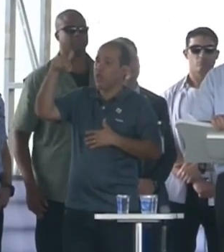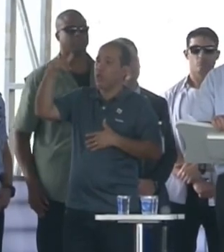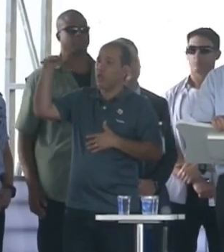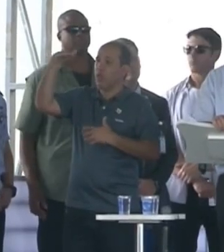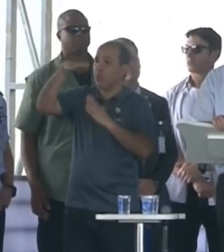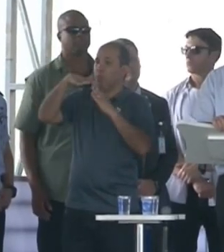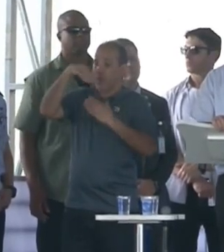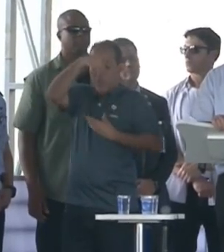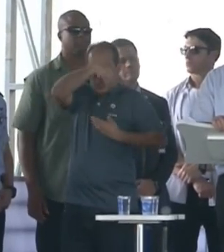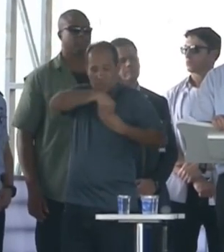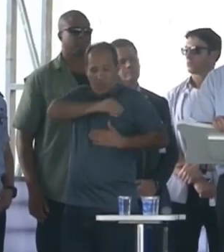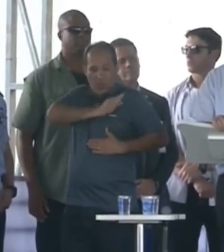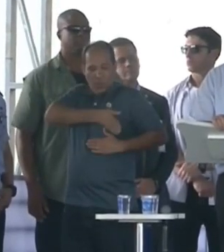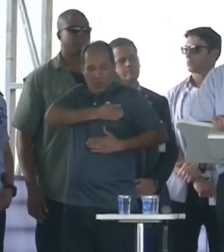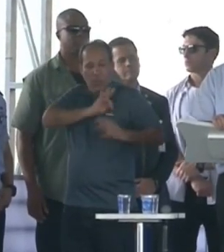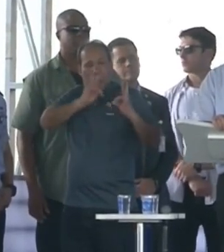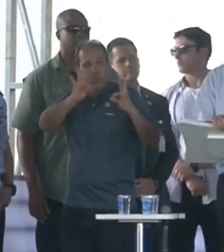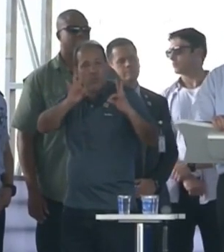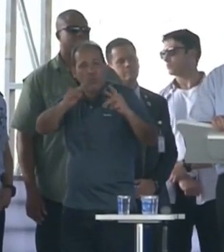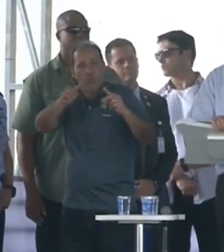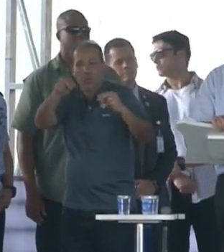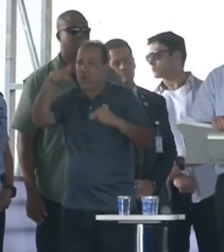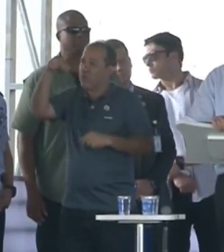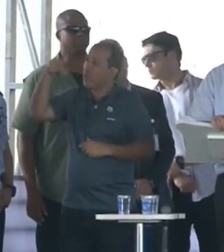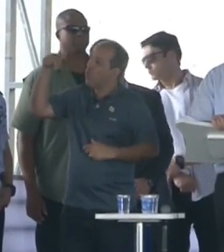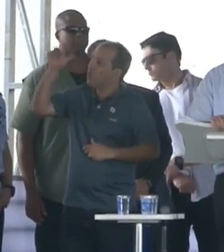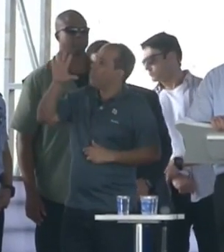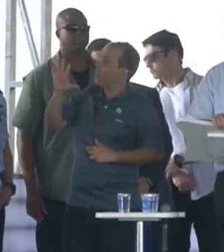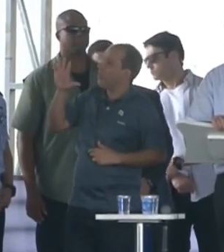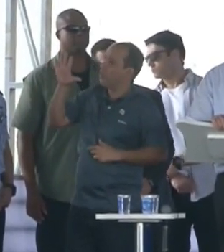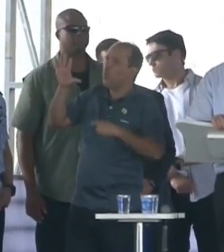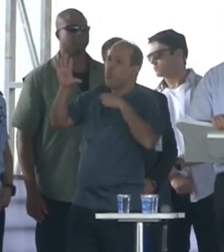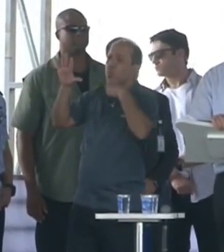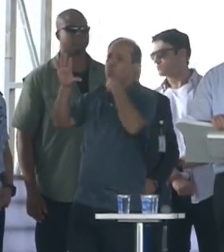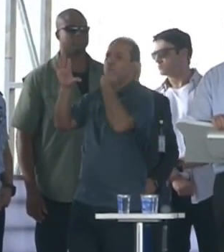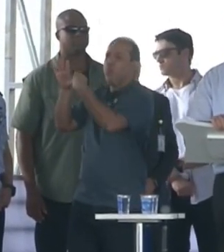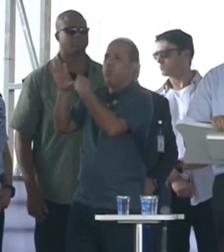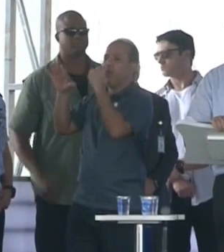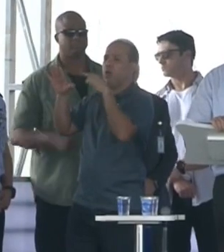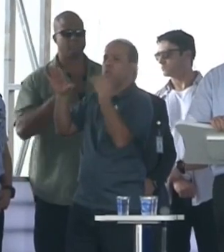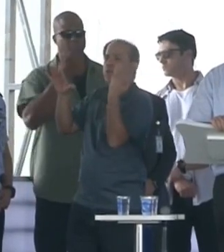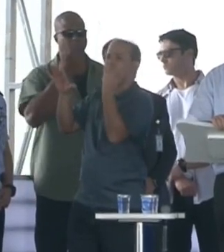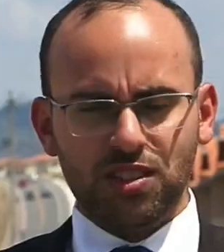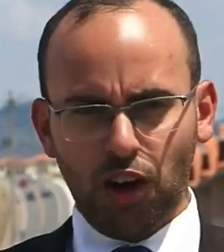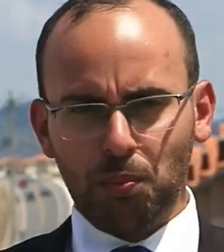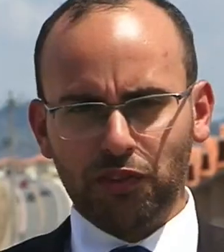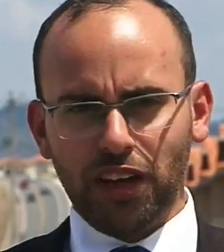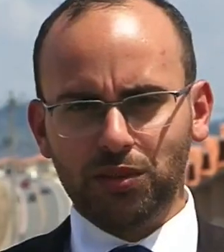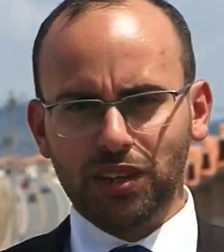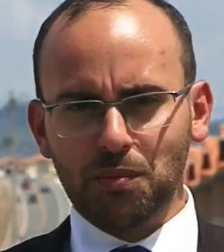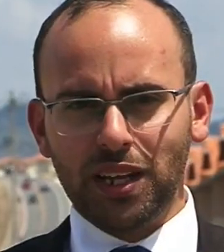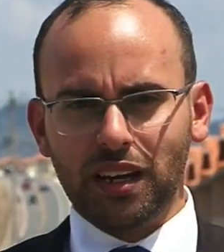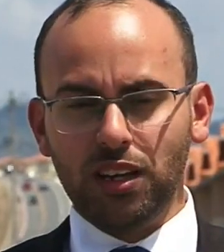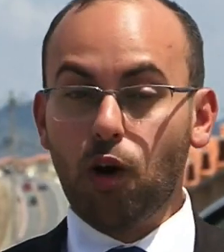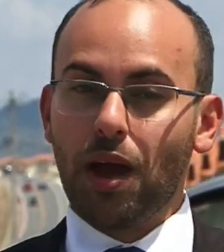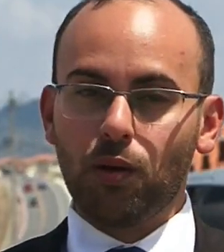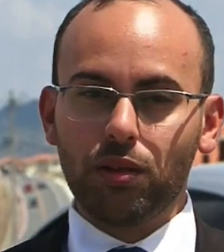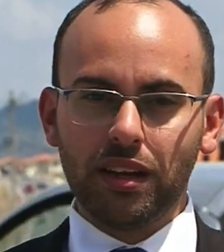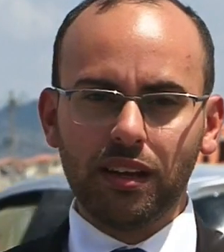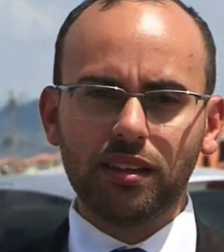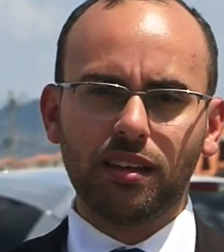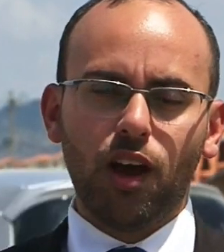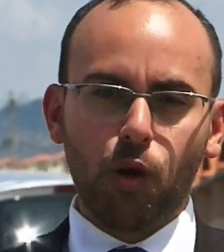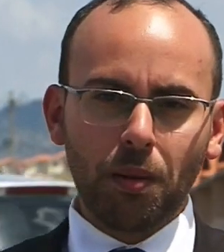todo mundo. O Nordeste é uma parte importante do nosso Brasil. Já o prefeito de Campina Grande,